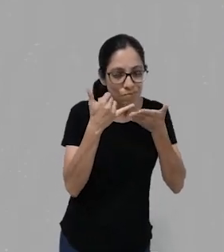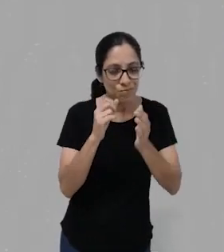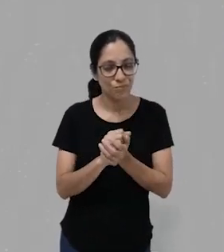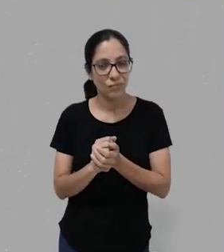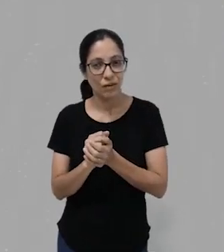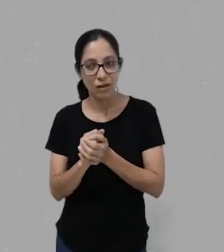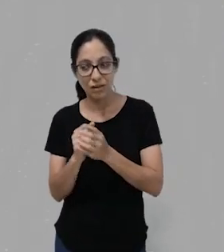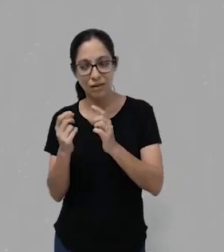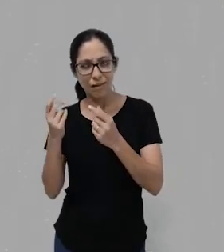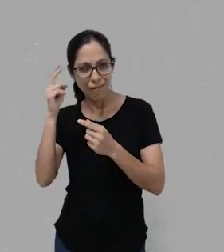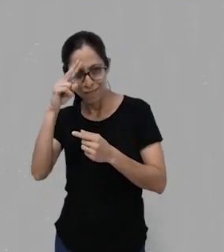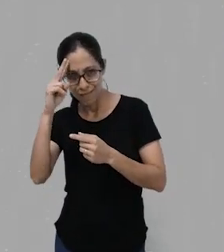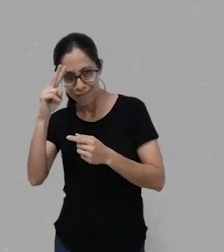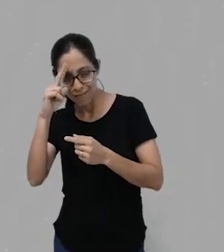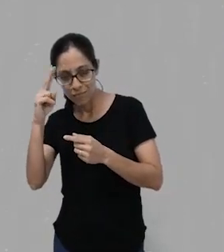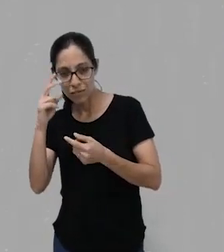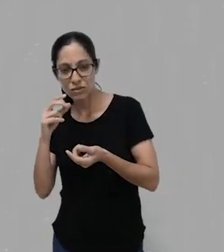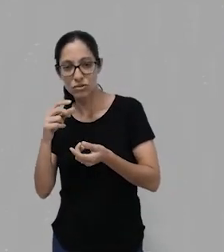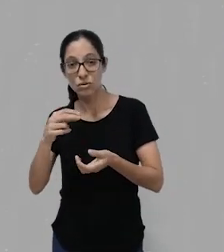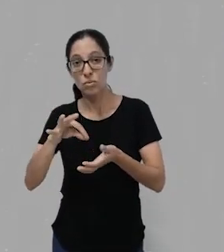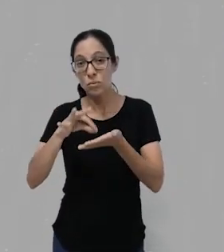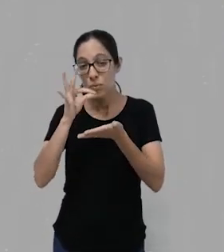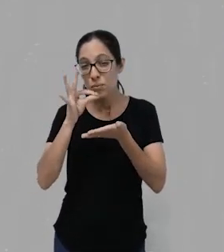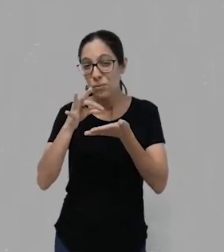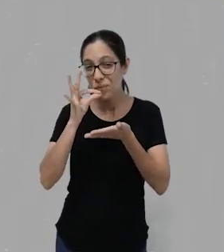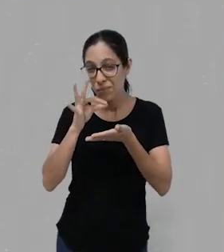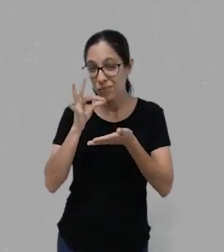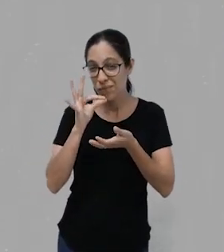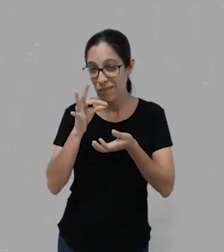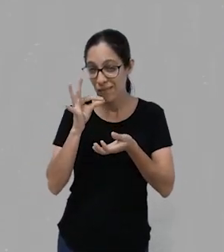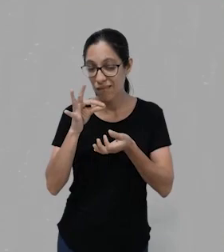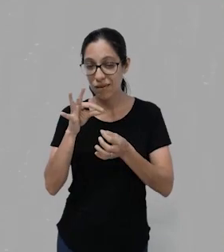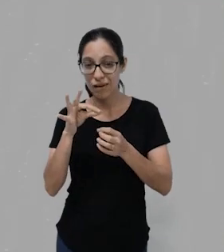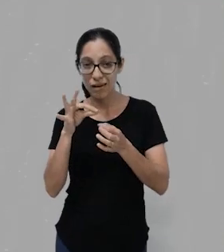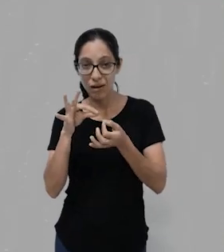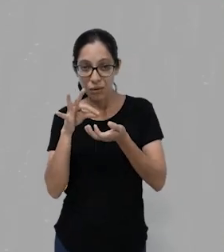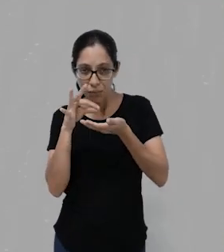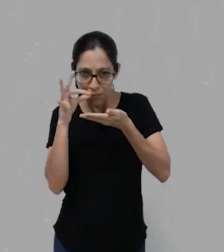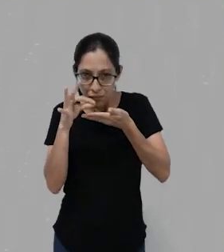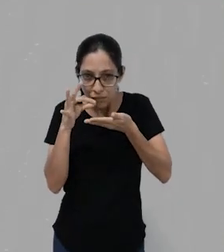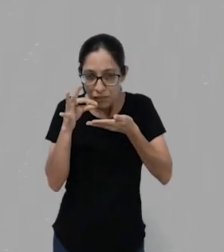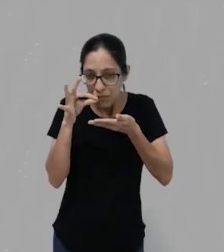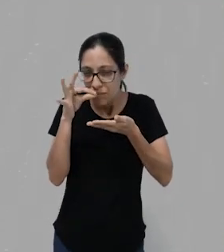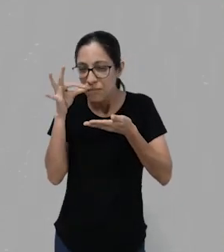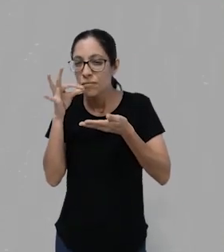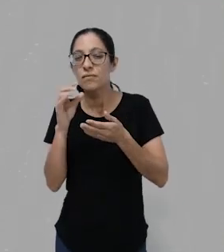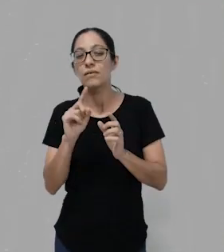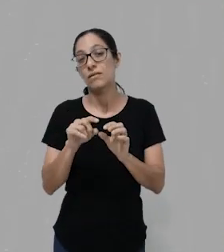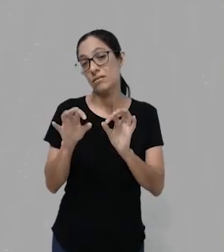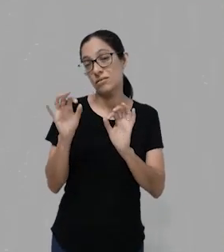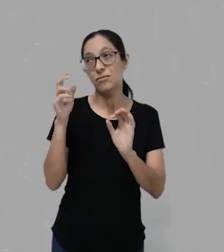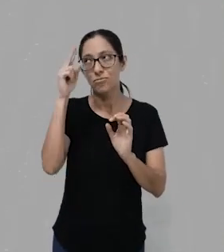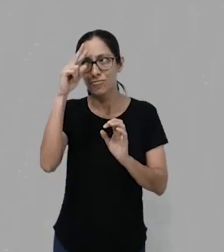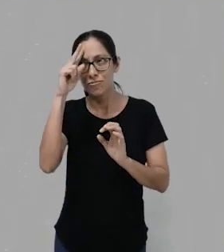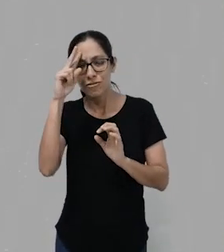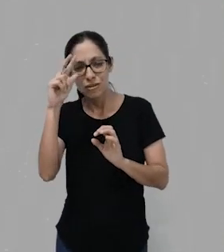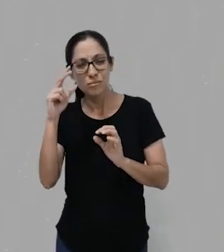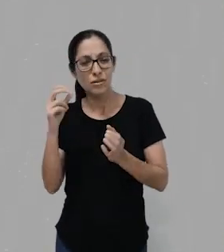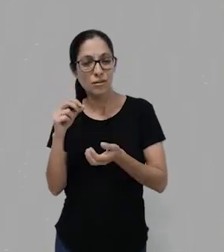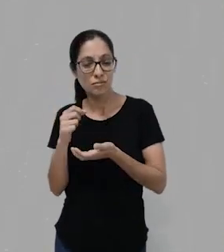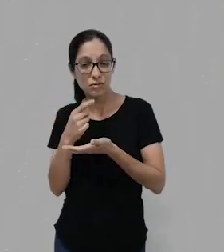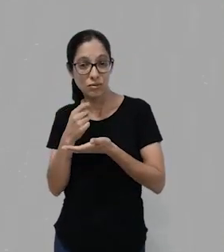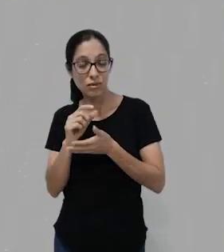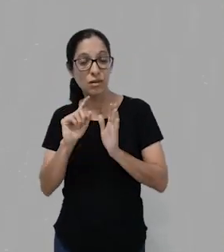maconha, a cocaína, ao crack. São essas associações que nós fazemos. E eu trago aqui para vocês